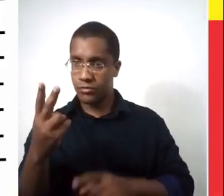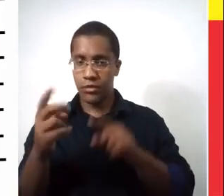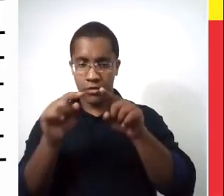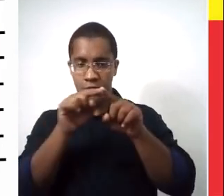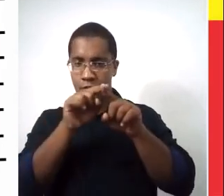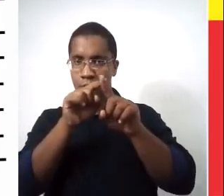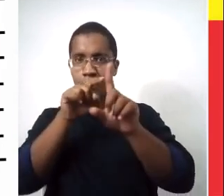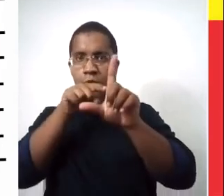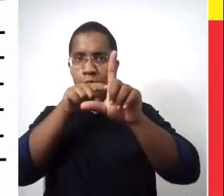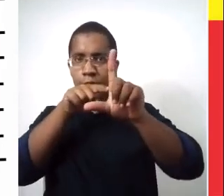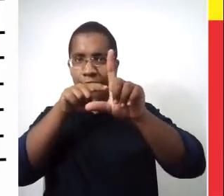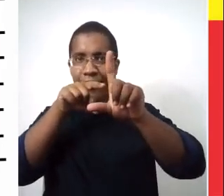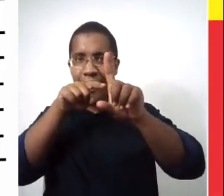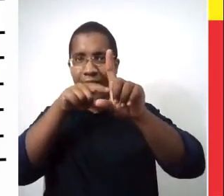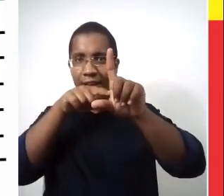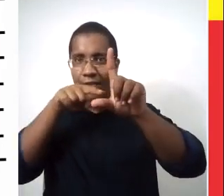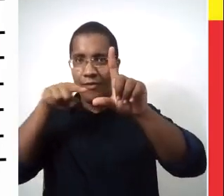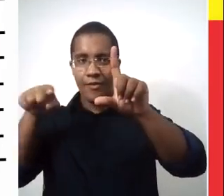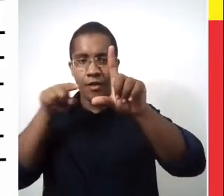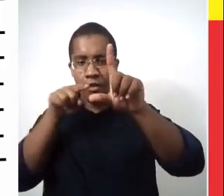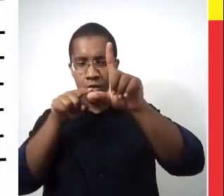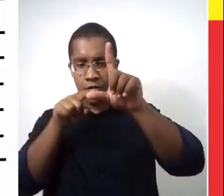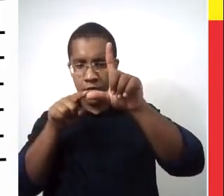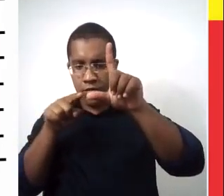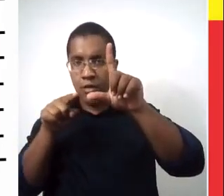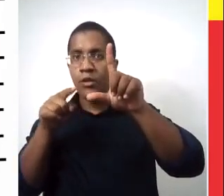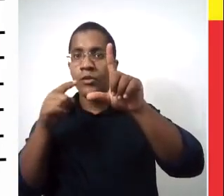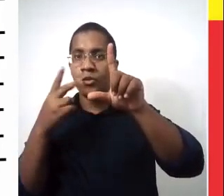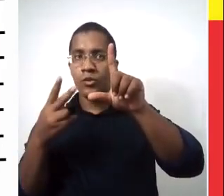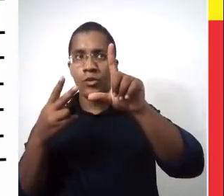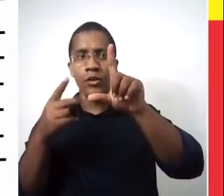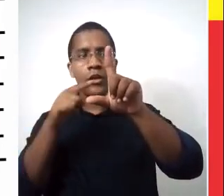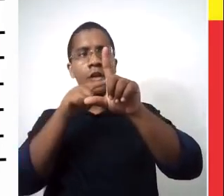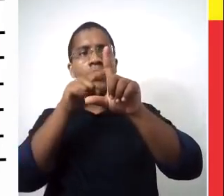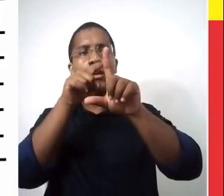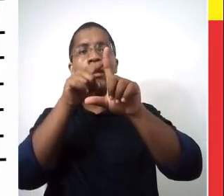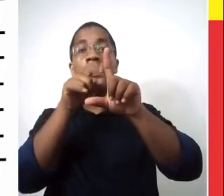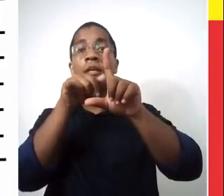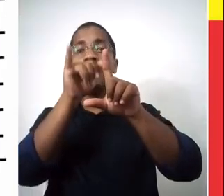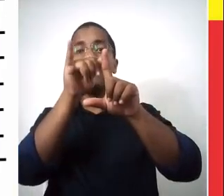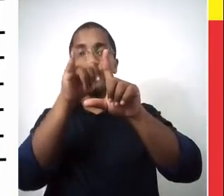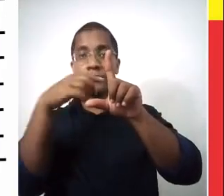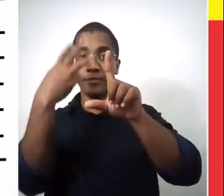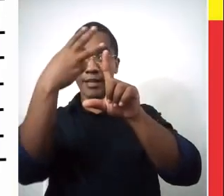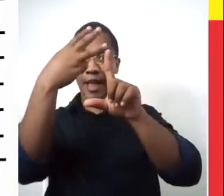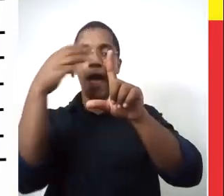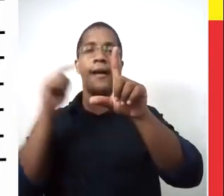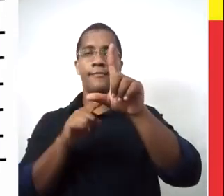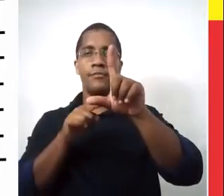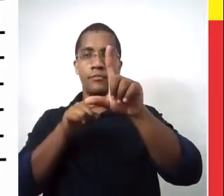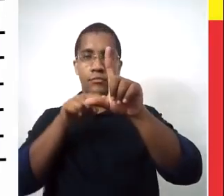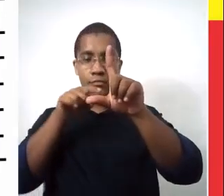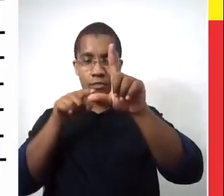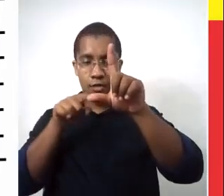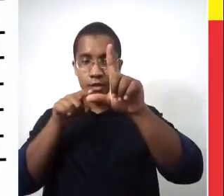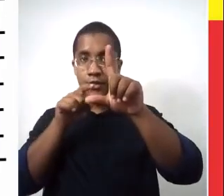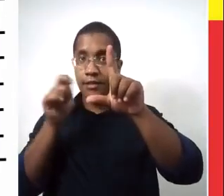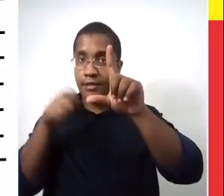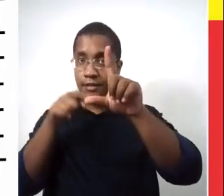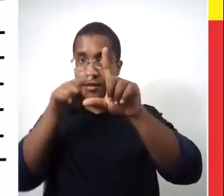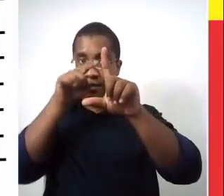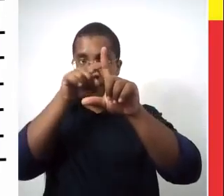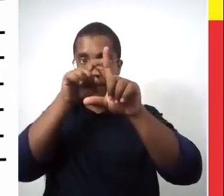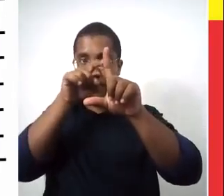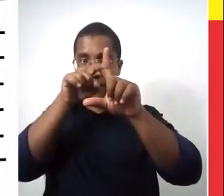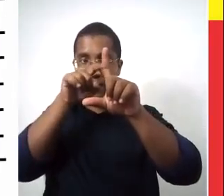e veja lá, 2. Qual é o valor de y? 3. Então, se o y é positivo, ele vai para cima. Então, você